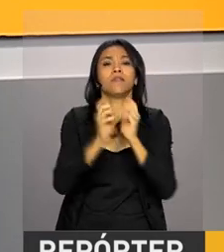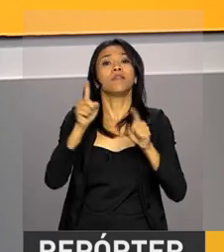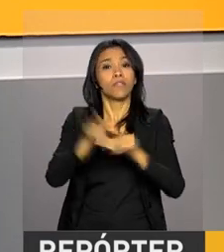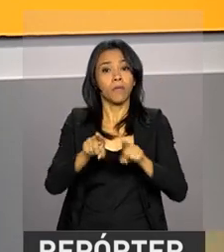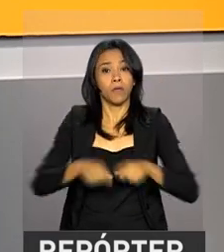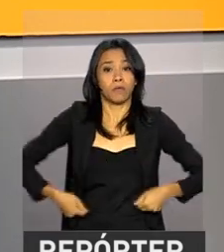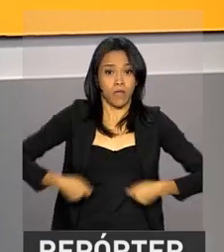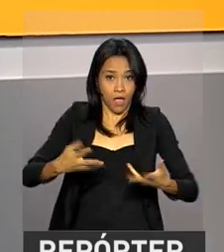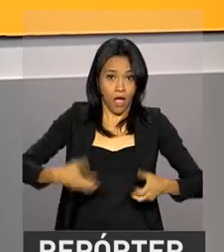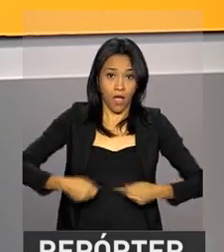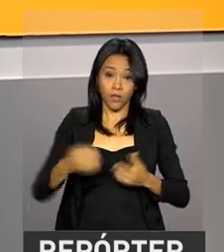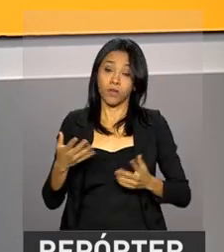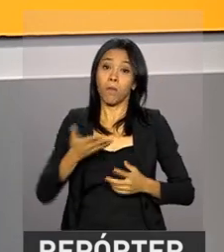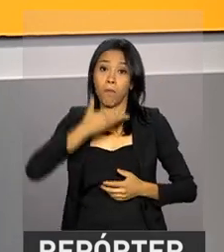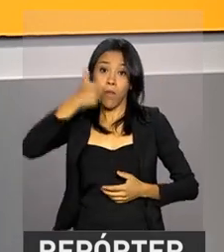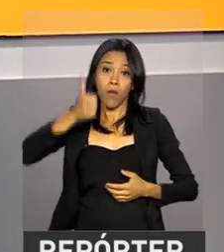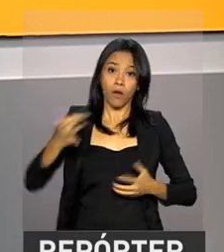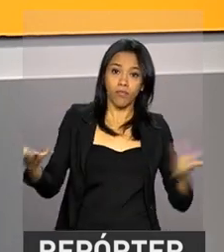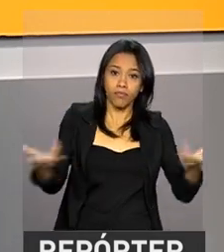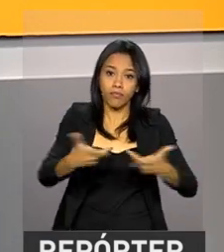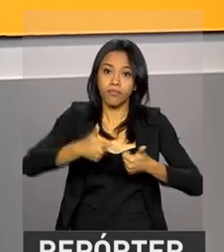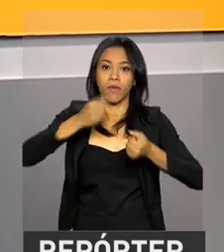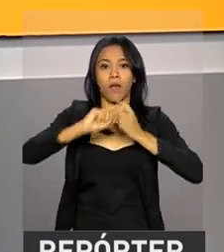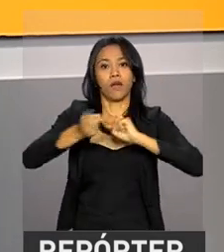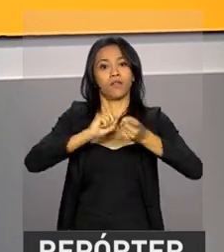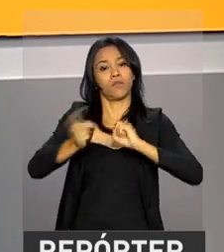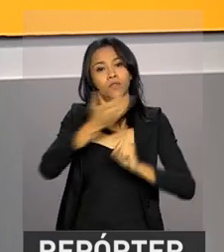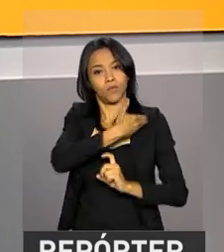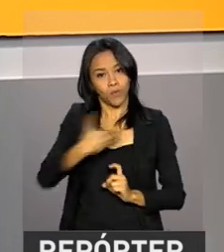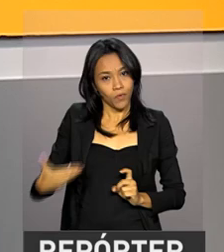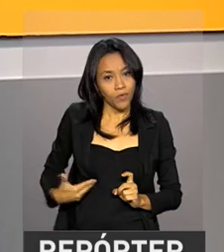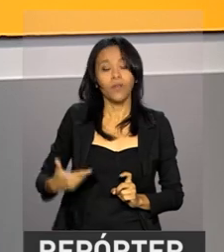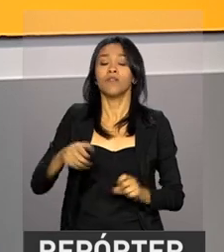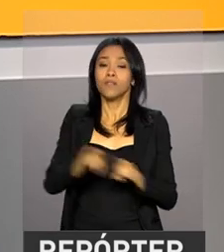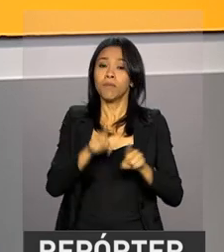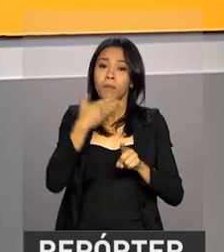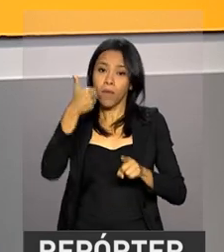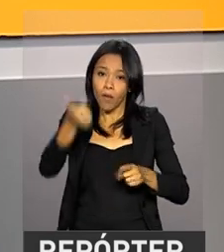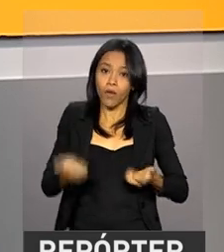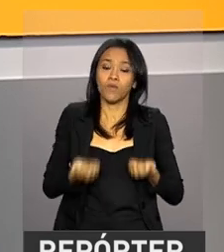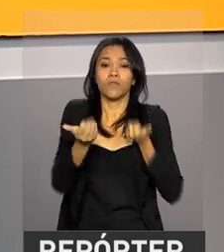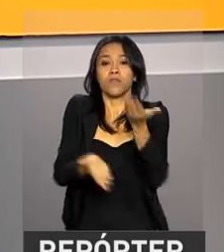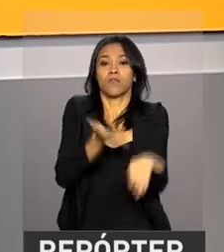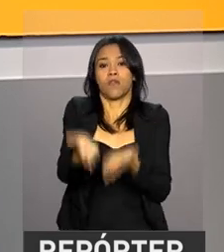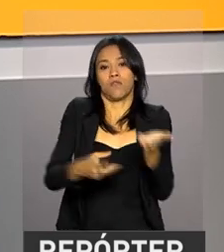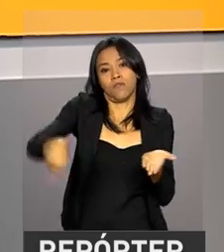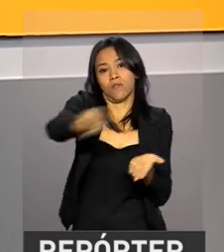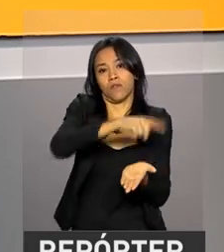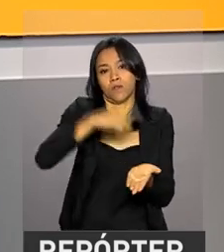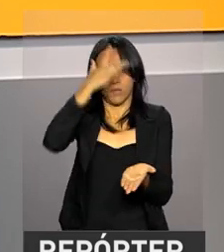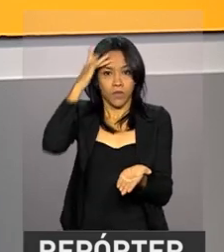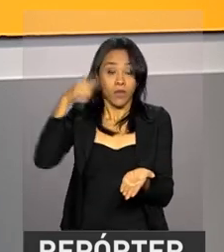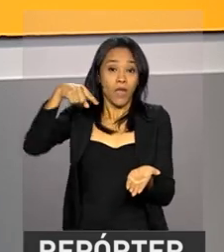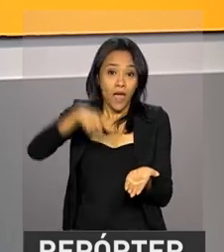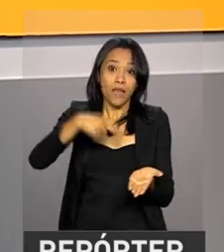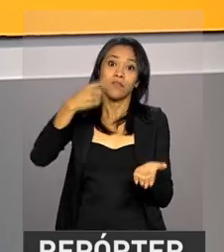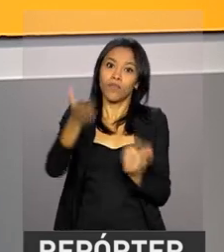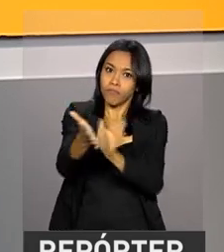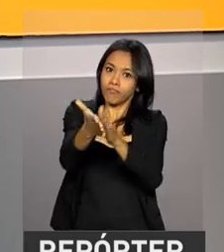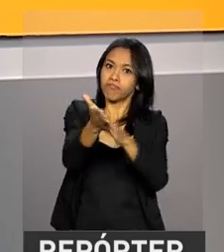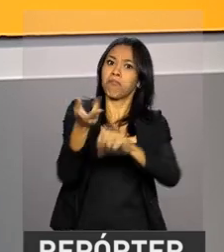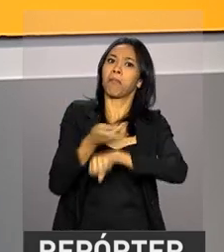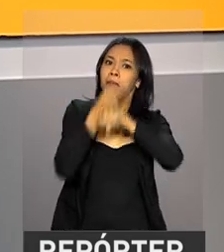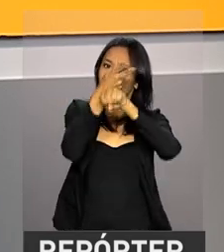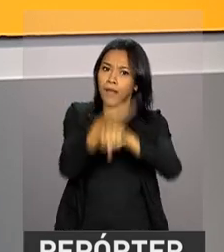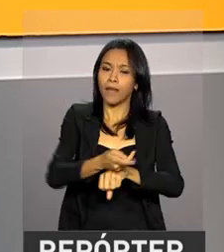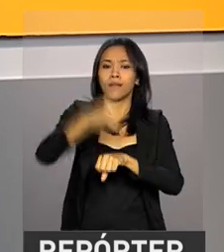a eficiência do Estado e melhoram os serviços prestados aos cidadãos. Iniciativas como essas foram premiadas durante a abertura da